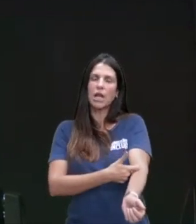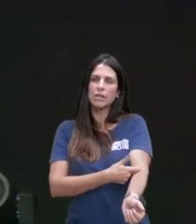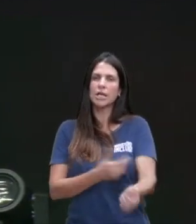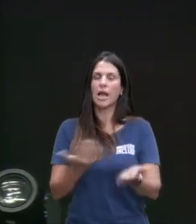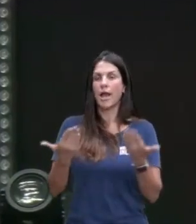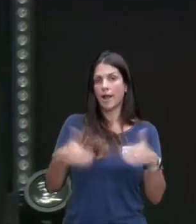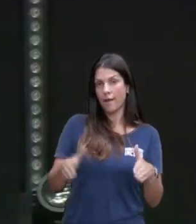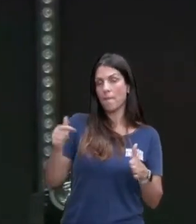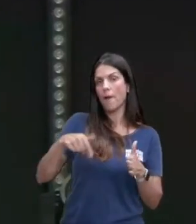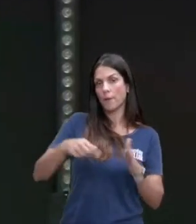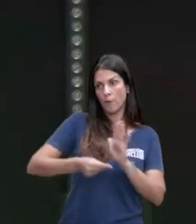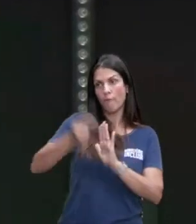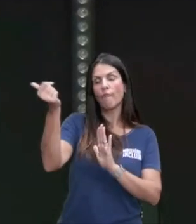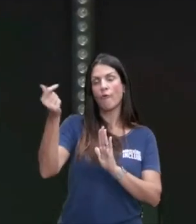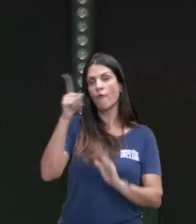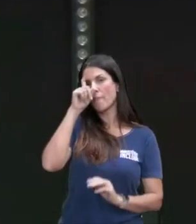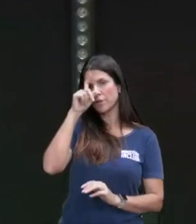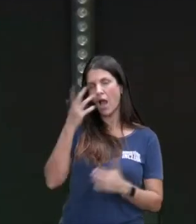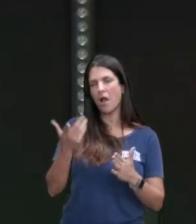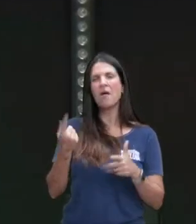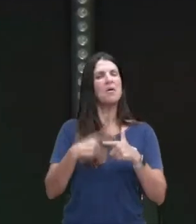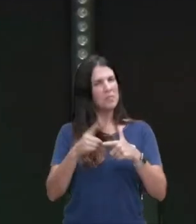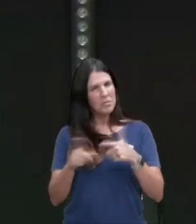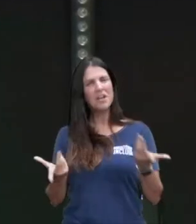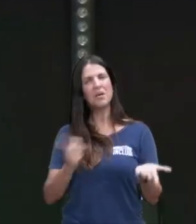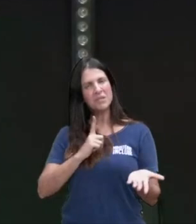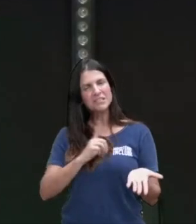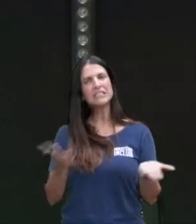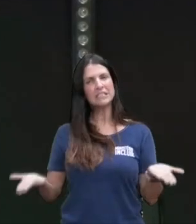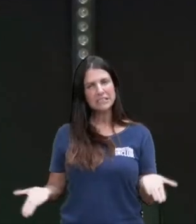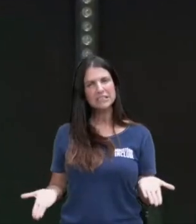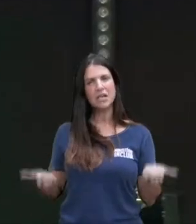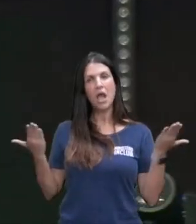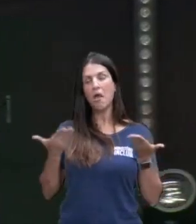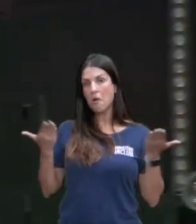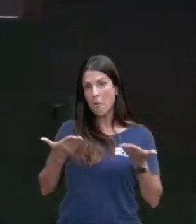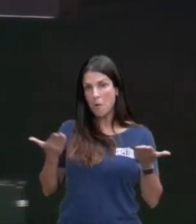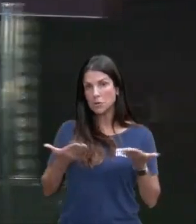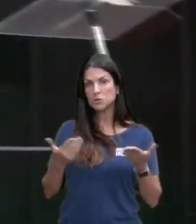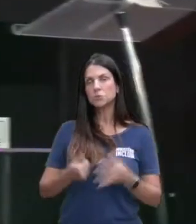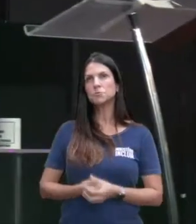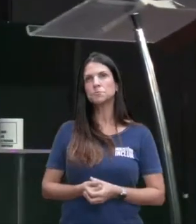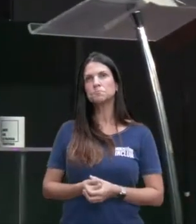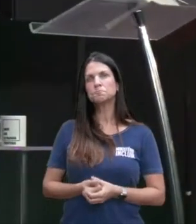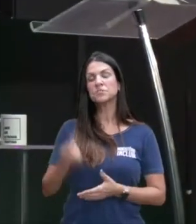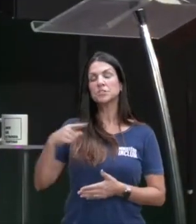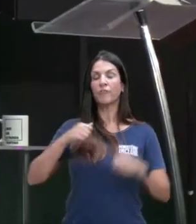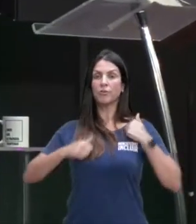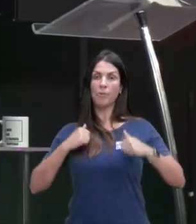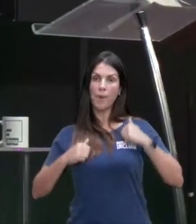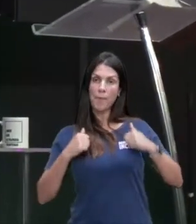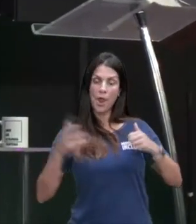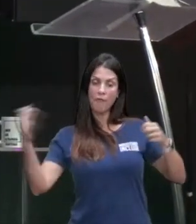o hospital não tem problema também e hoje eu fui tomar banho